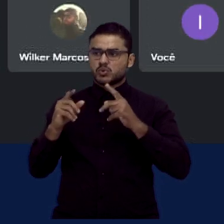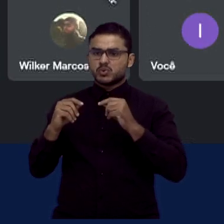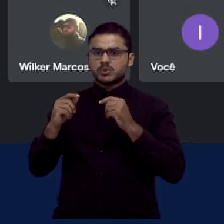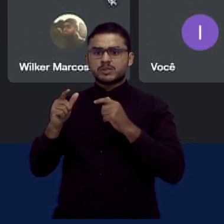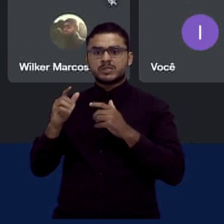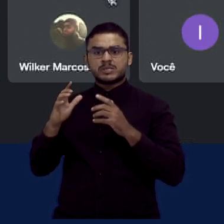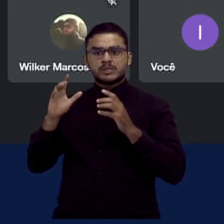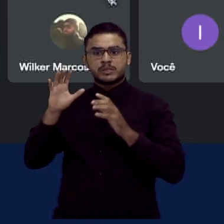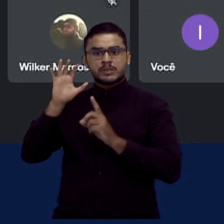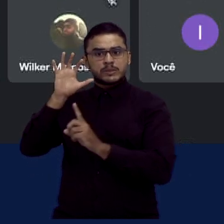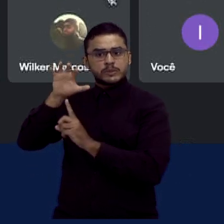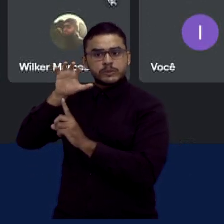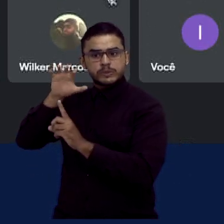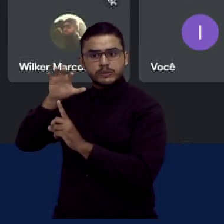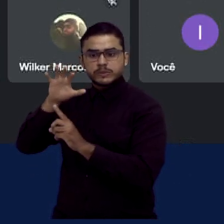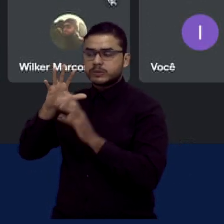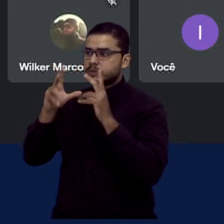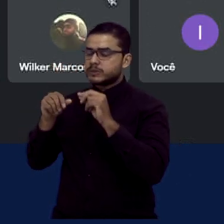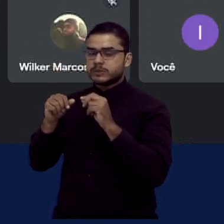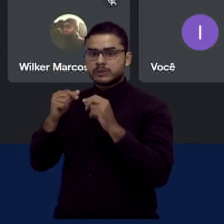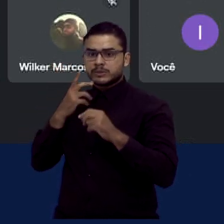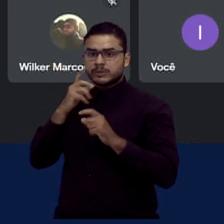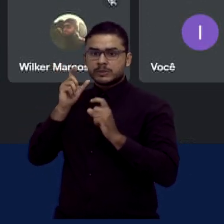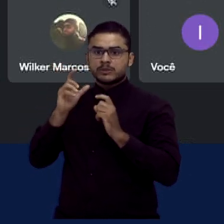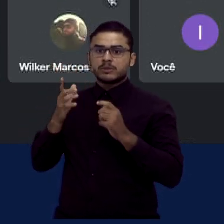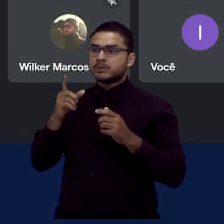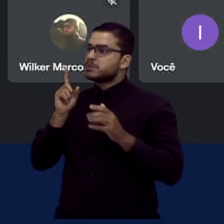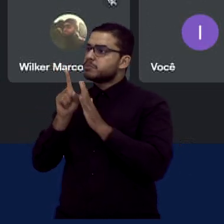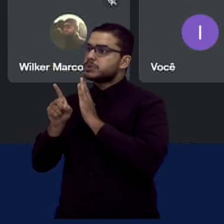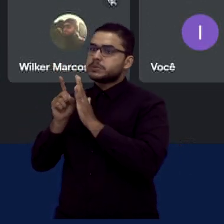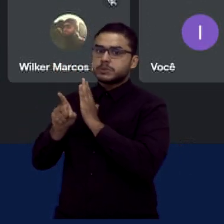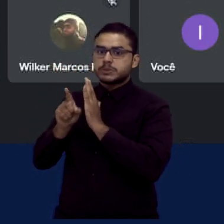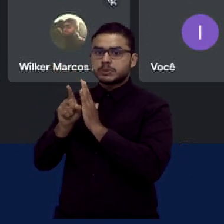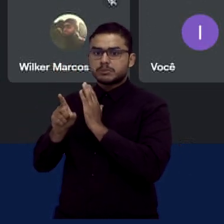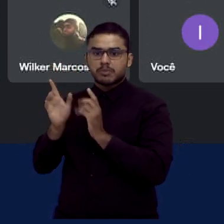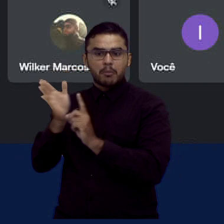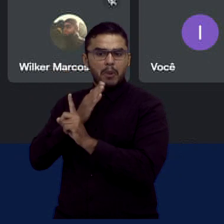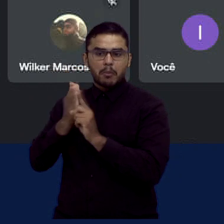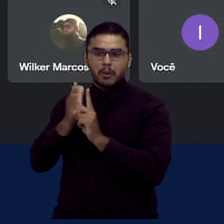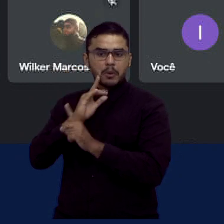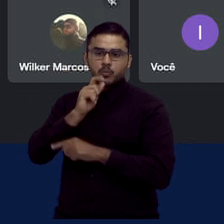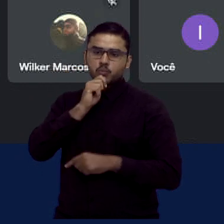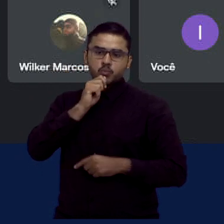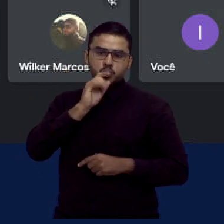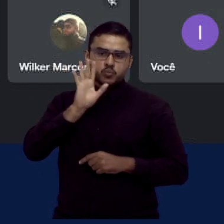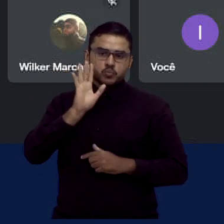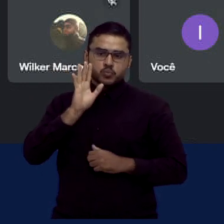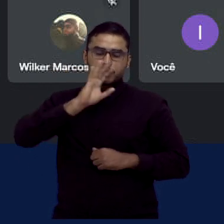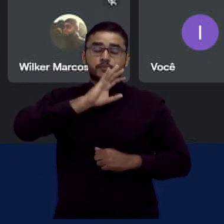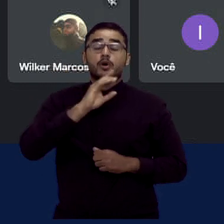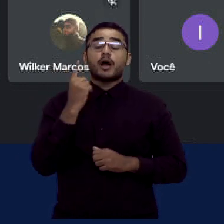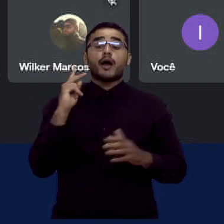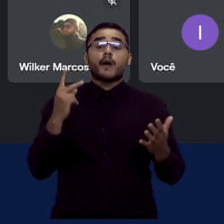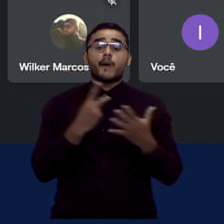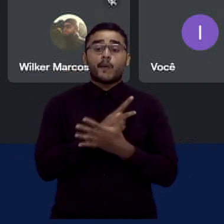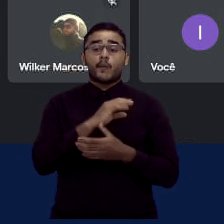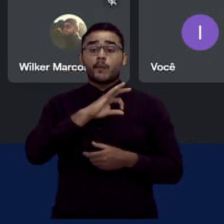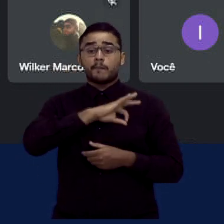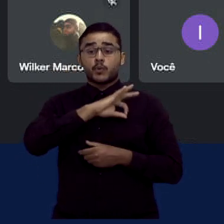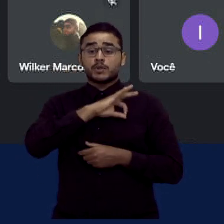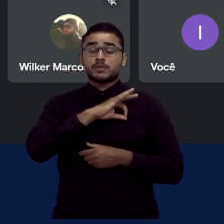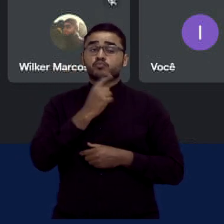psicológica, emocional do que tortura física mesmo. E em algum momento, um dos policiais chegou para ele e